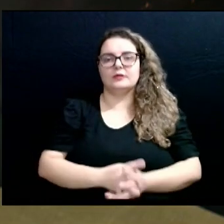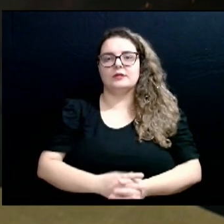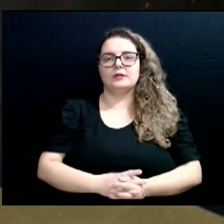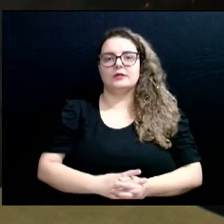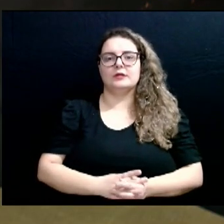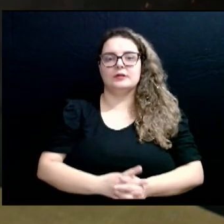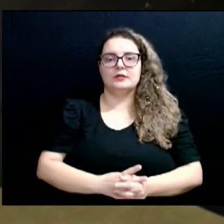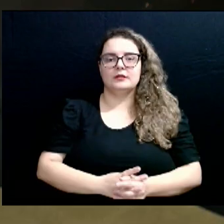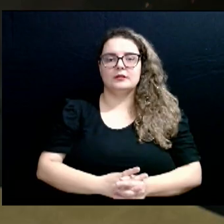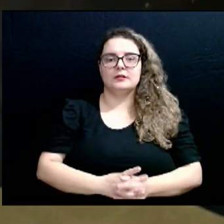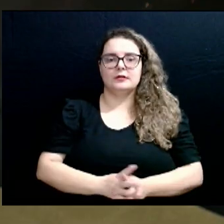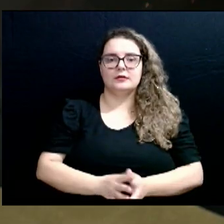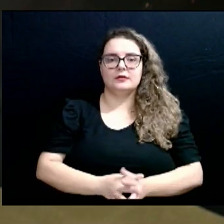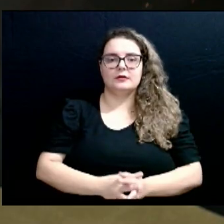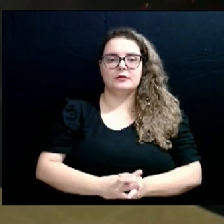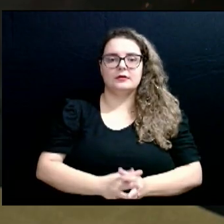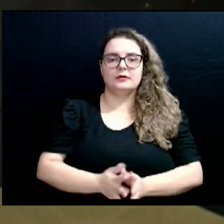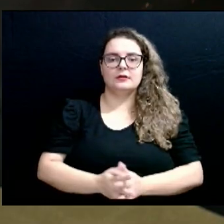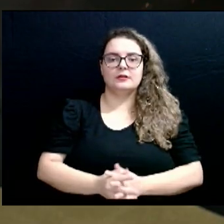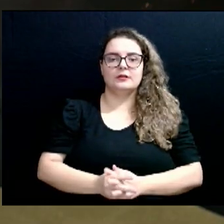pergunta aí? Se tiver, pode mandar.